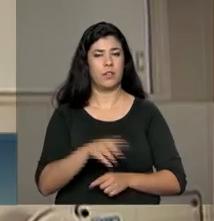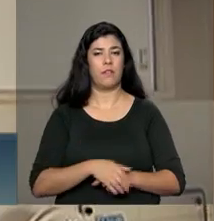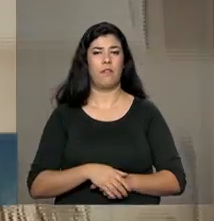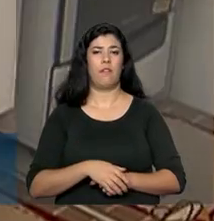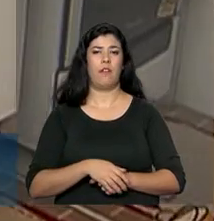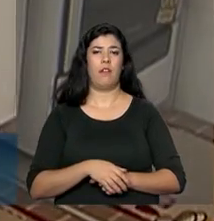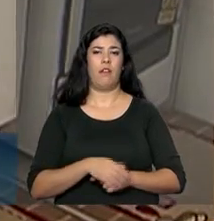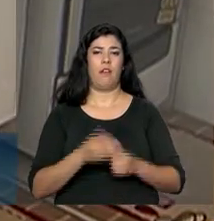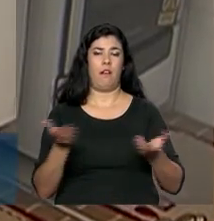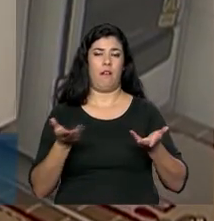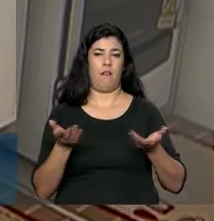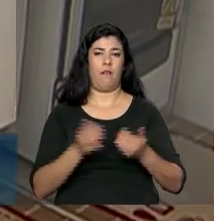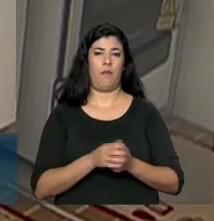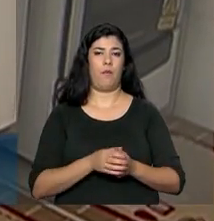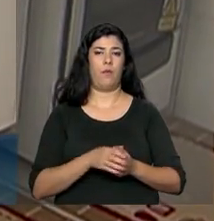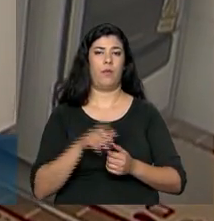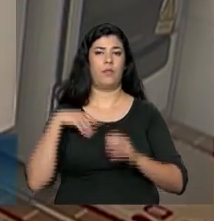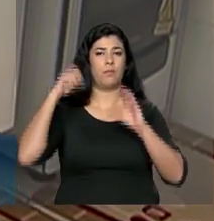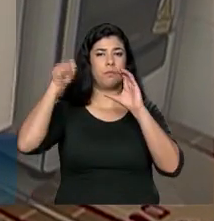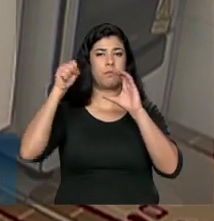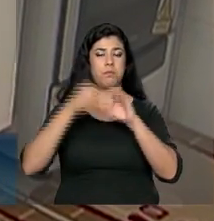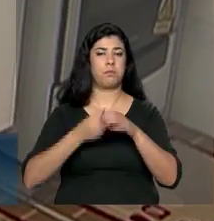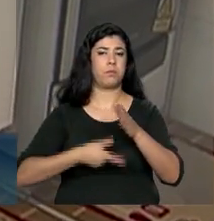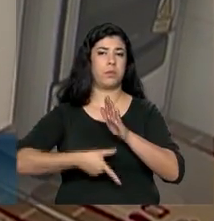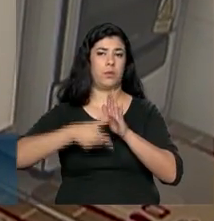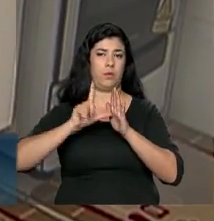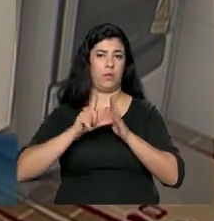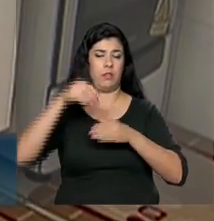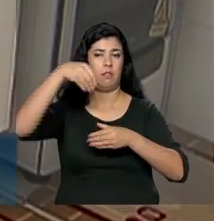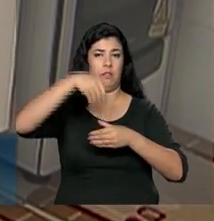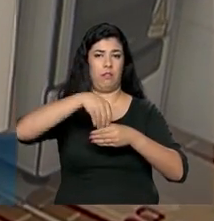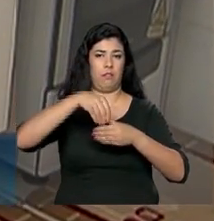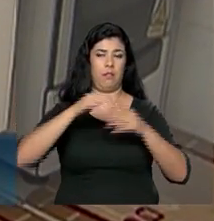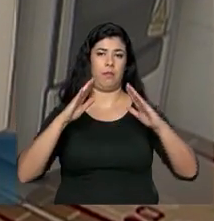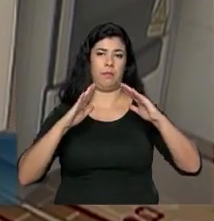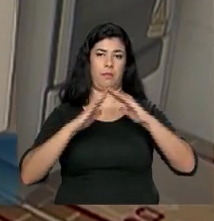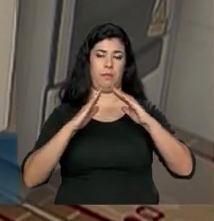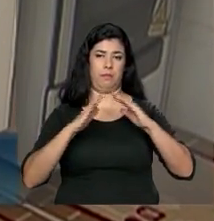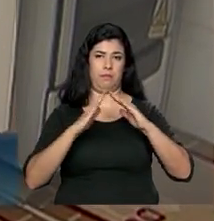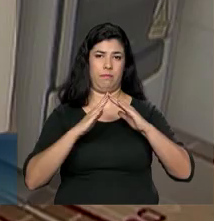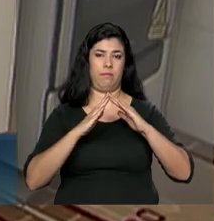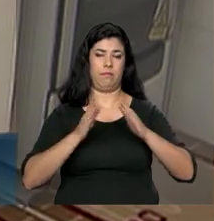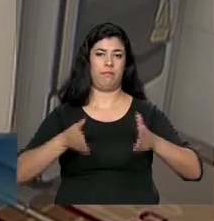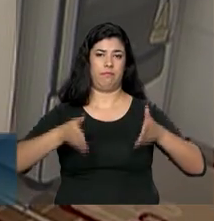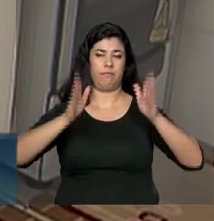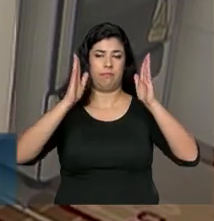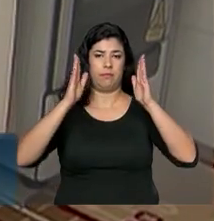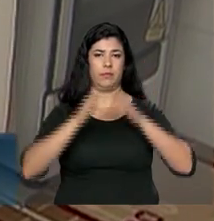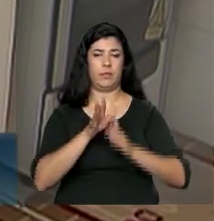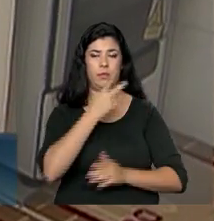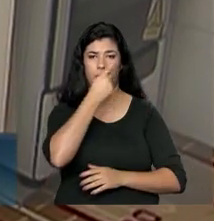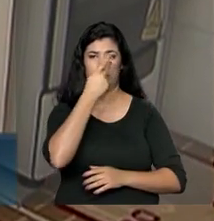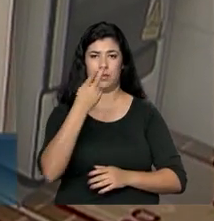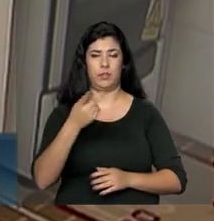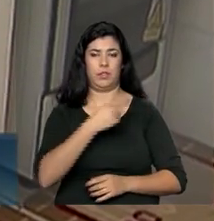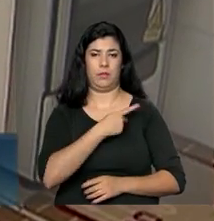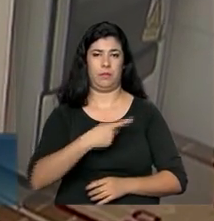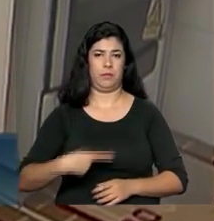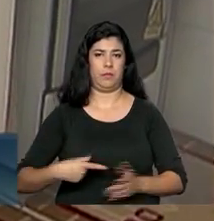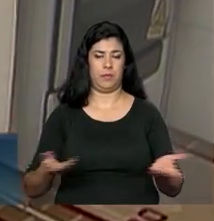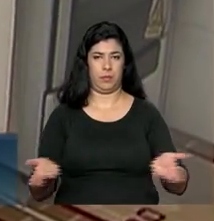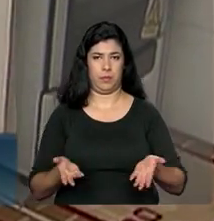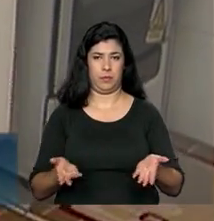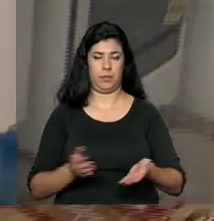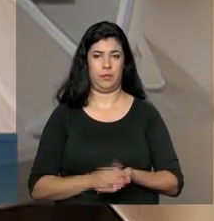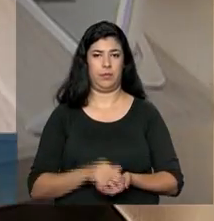antes da chegada da presidenta Dilma Rousseff da parte interna desse apartamento que está sendo visitado pela presidenta Dilma